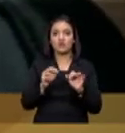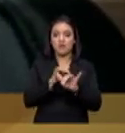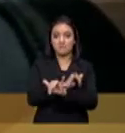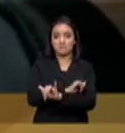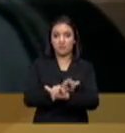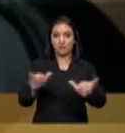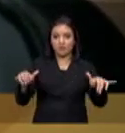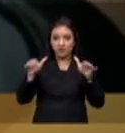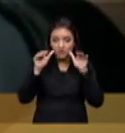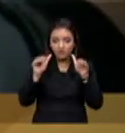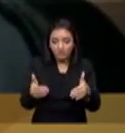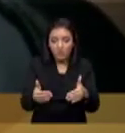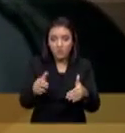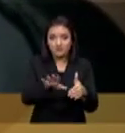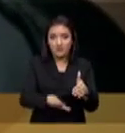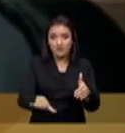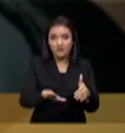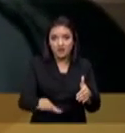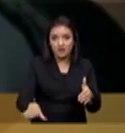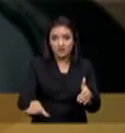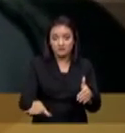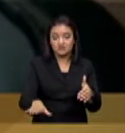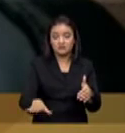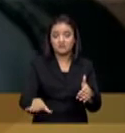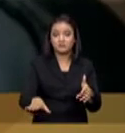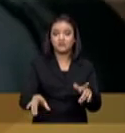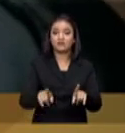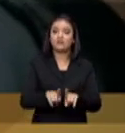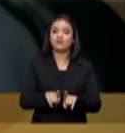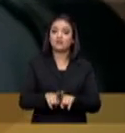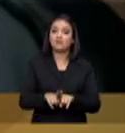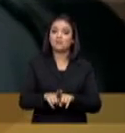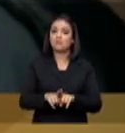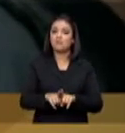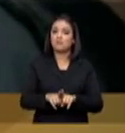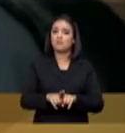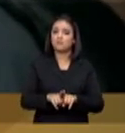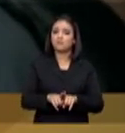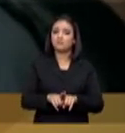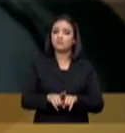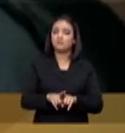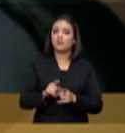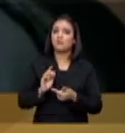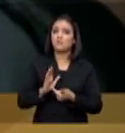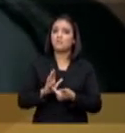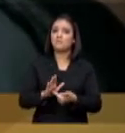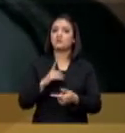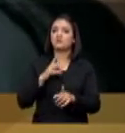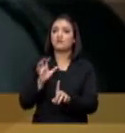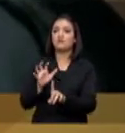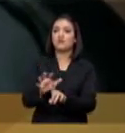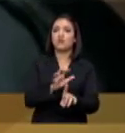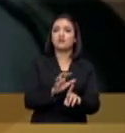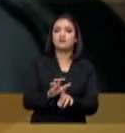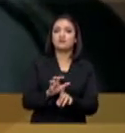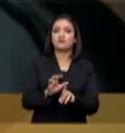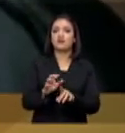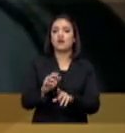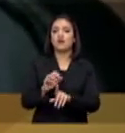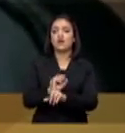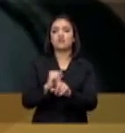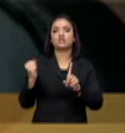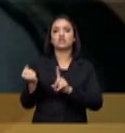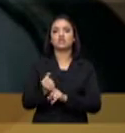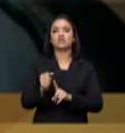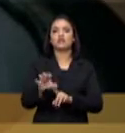infantil está diretamente relacionada com as escolhas alimentares da população e há